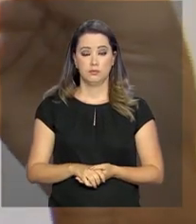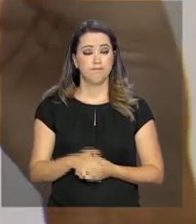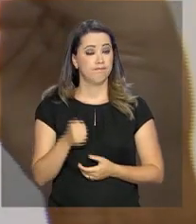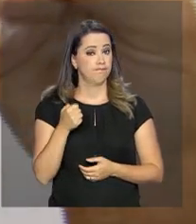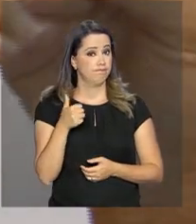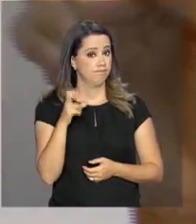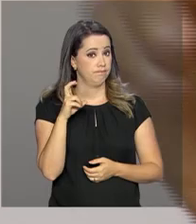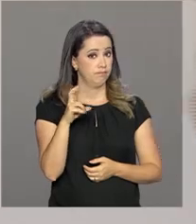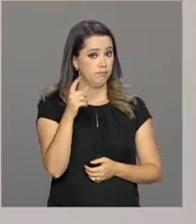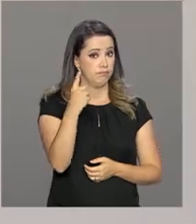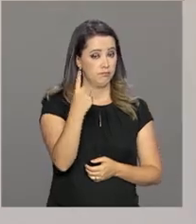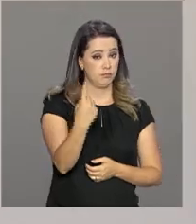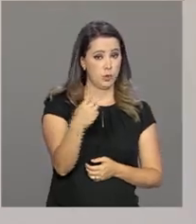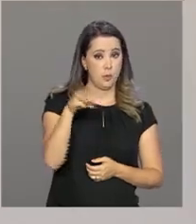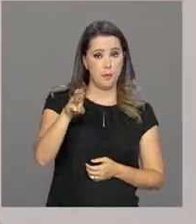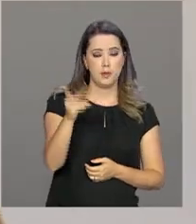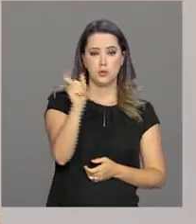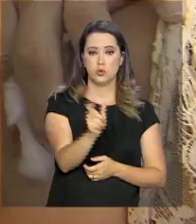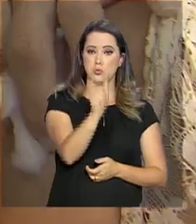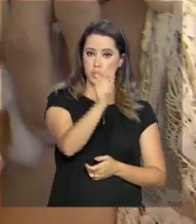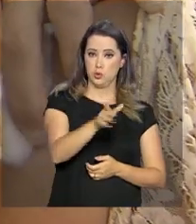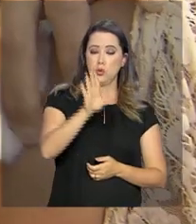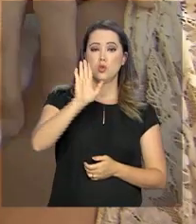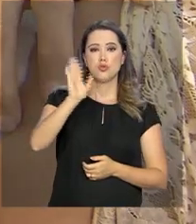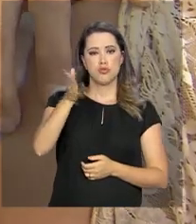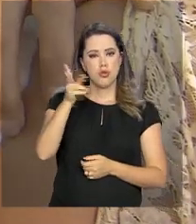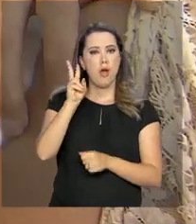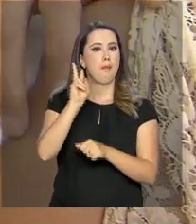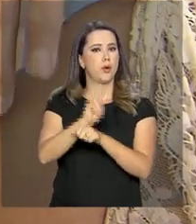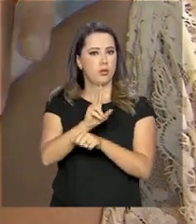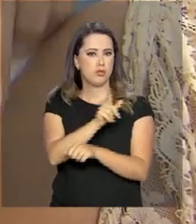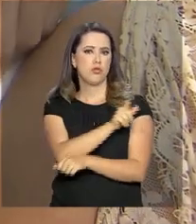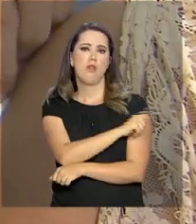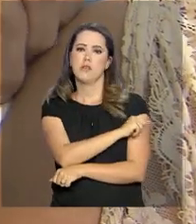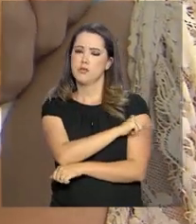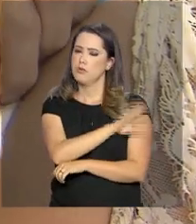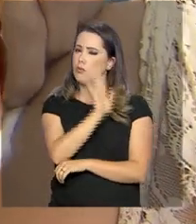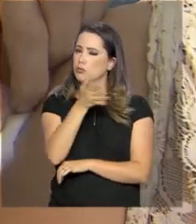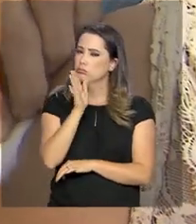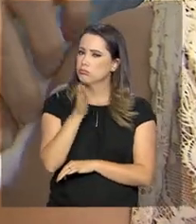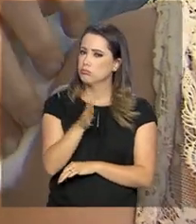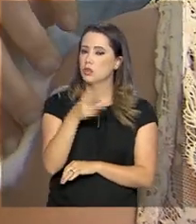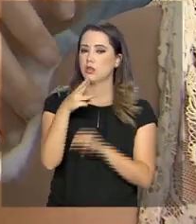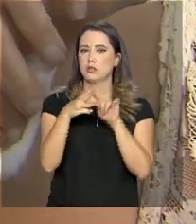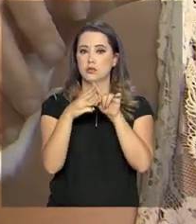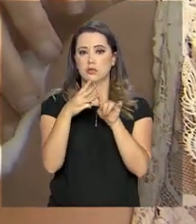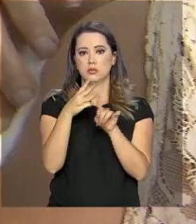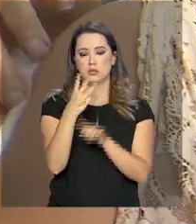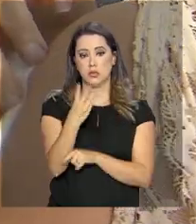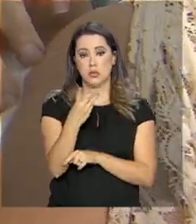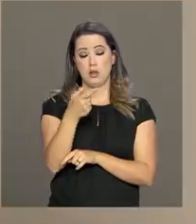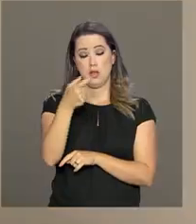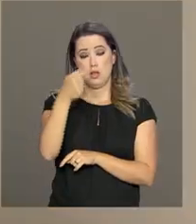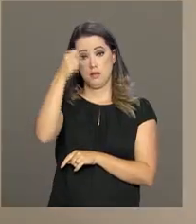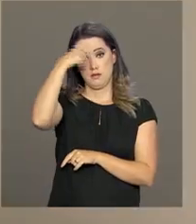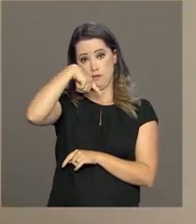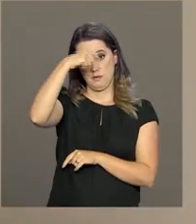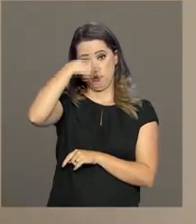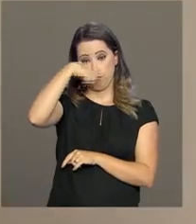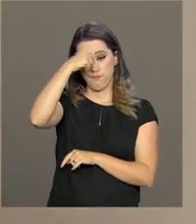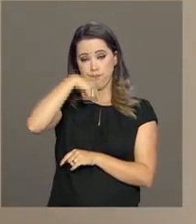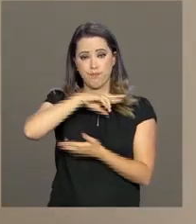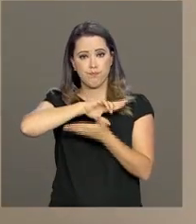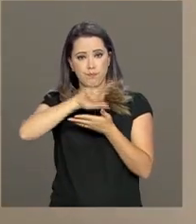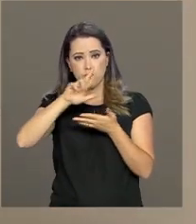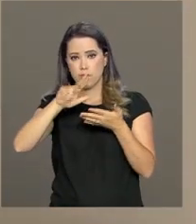Quase 51 milhões e meio de pessoas estão protegidas contra três tipos de vírus da gripe neste ano. Resultado